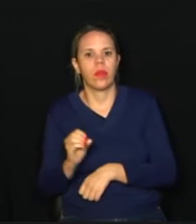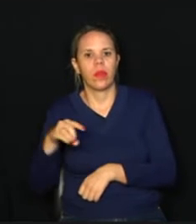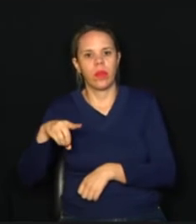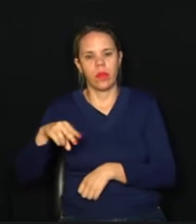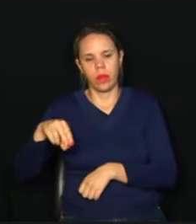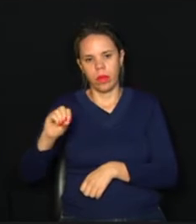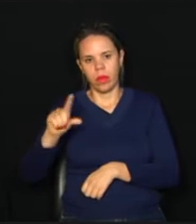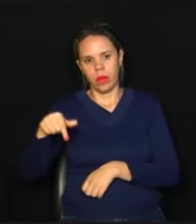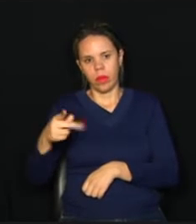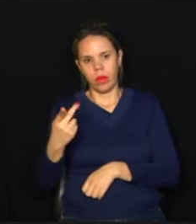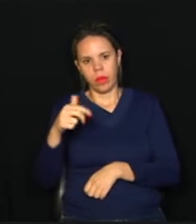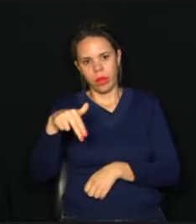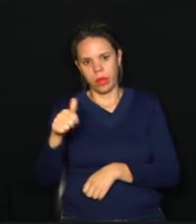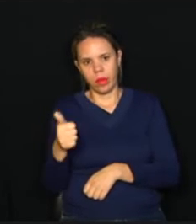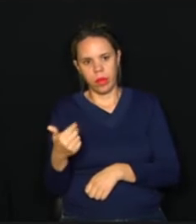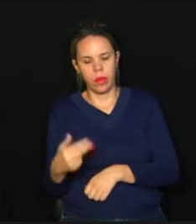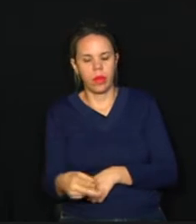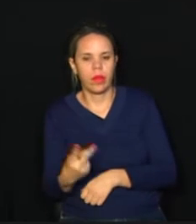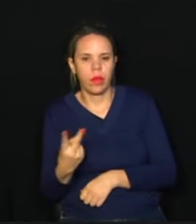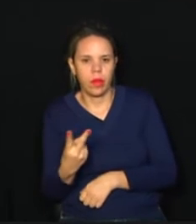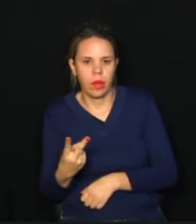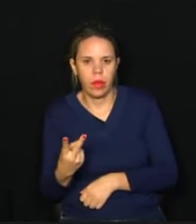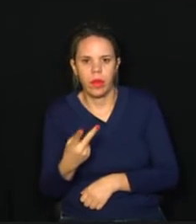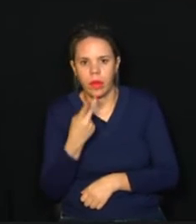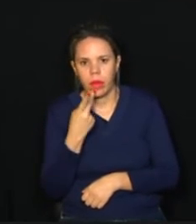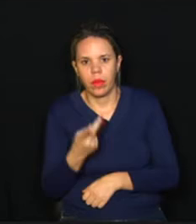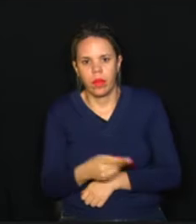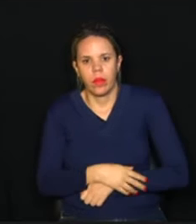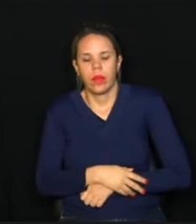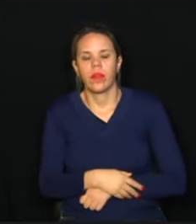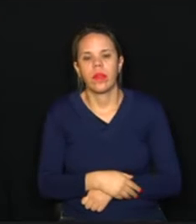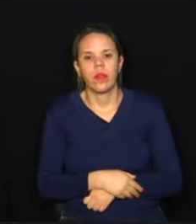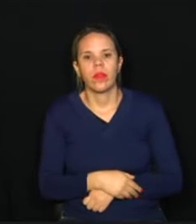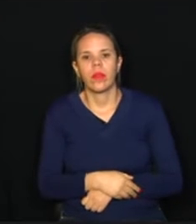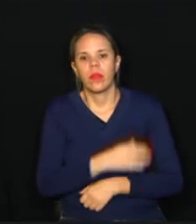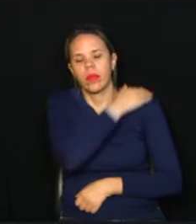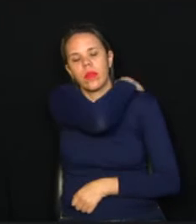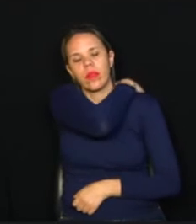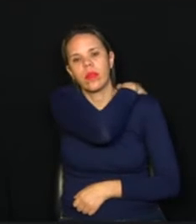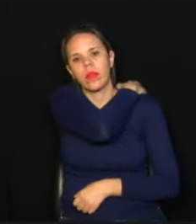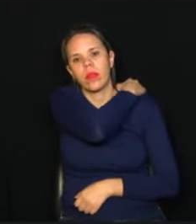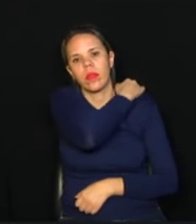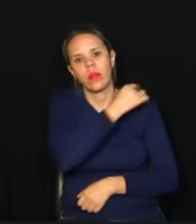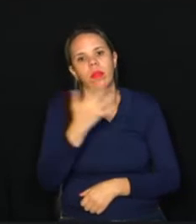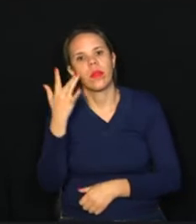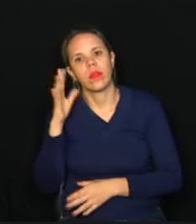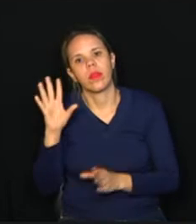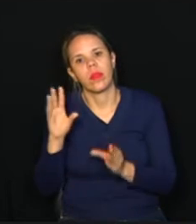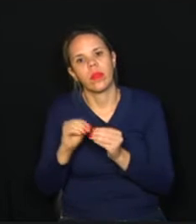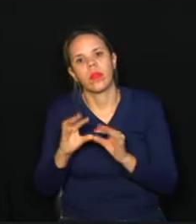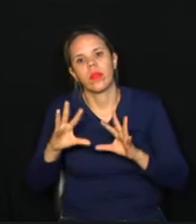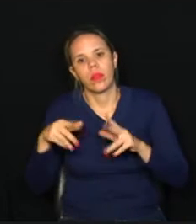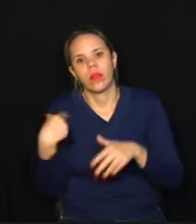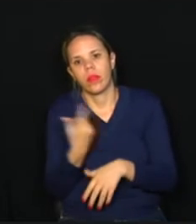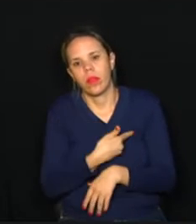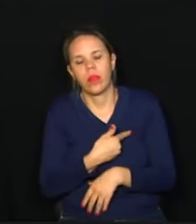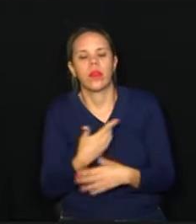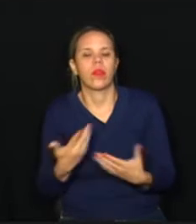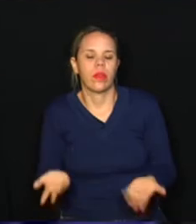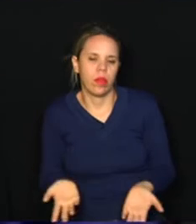Helena. Undino. Bem, eu acho que aqui, Horácio, todos nós